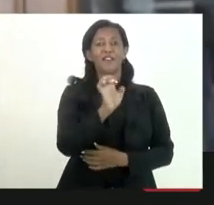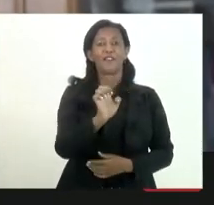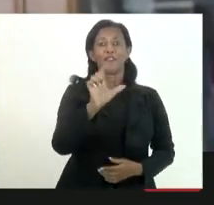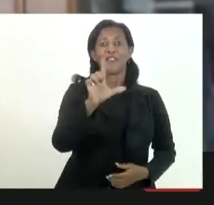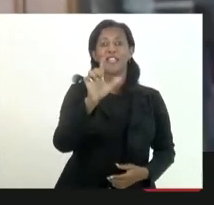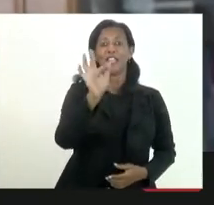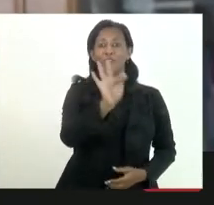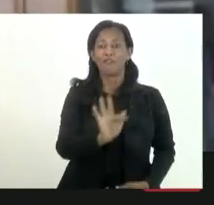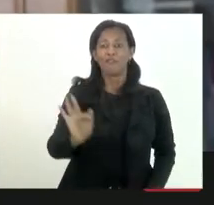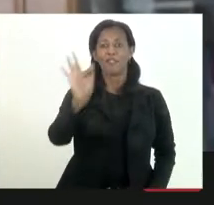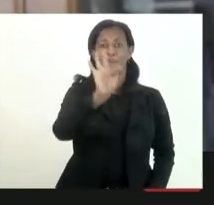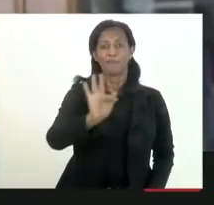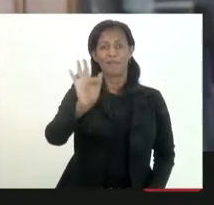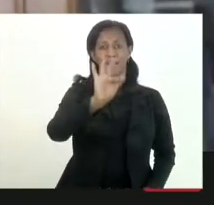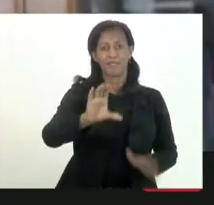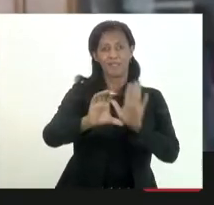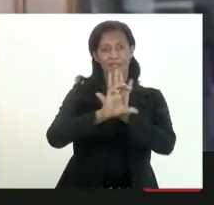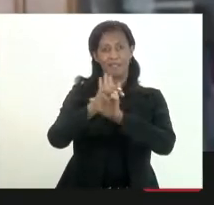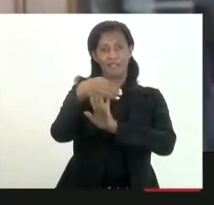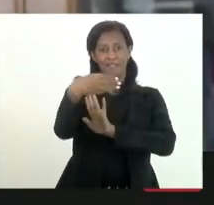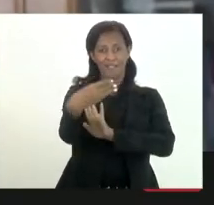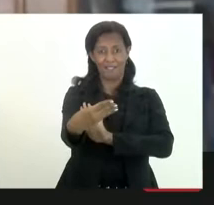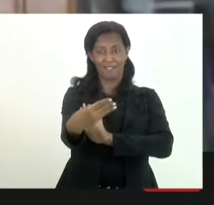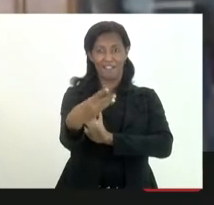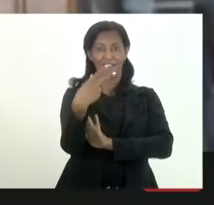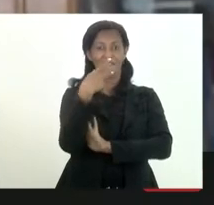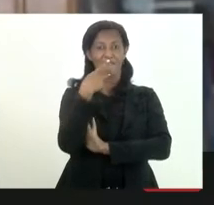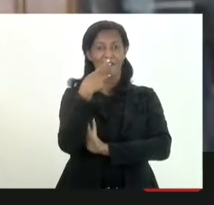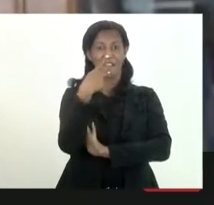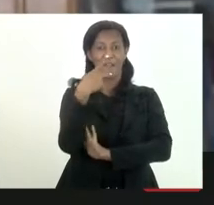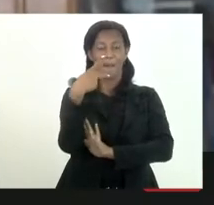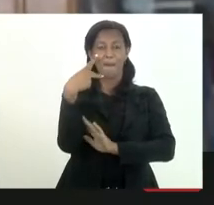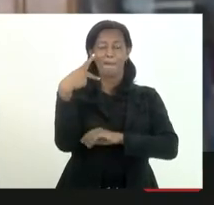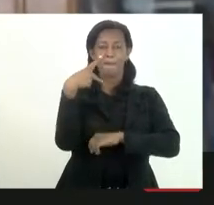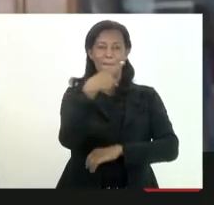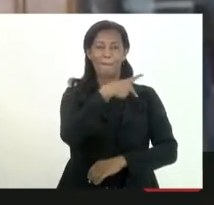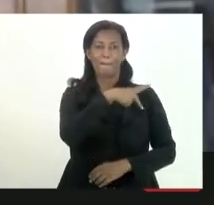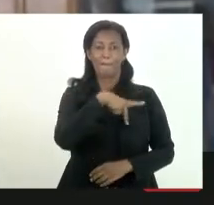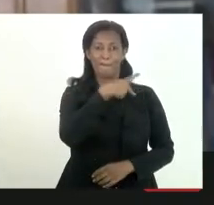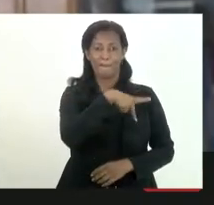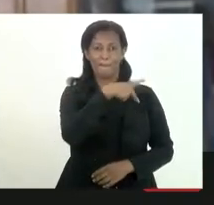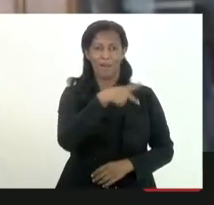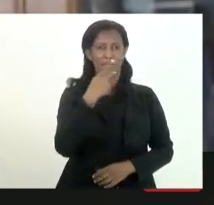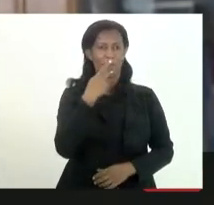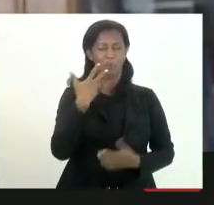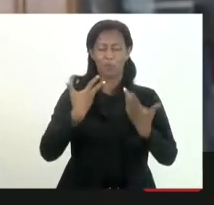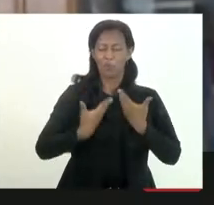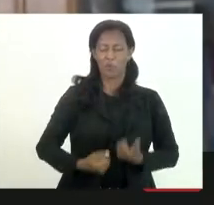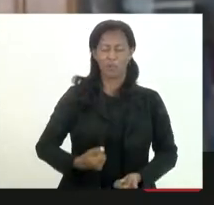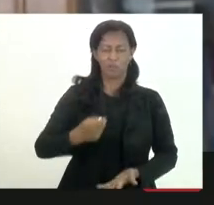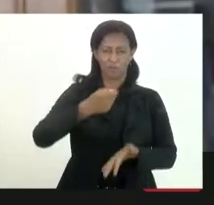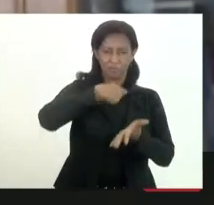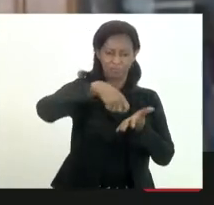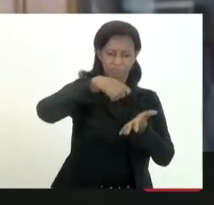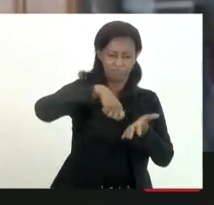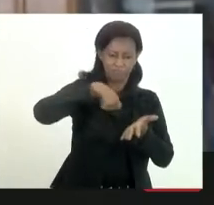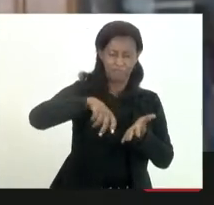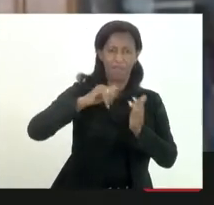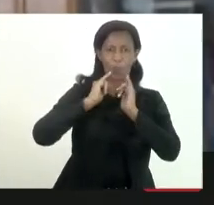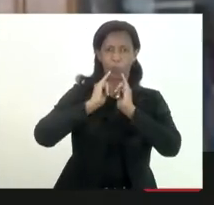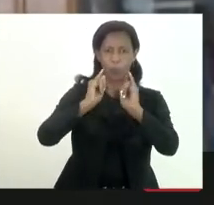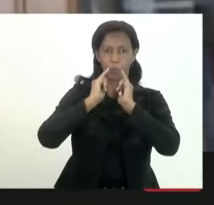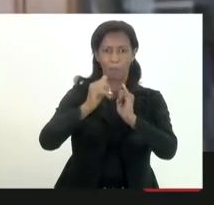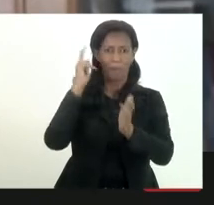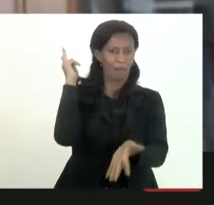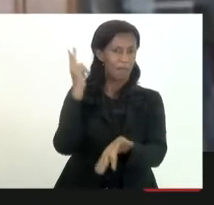3, versículo 1, que Paulo escrevendo diz: não me canso de vos escrever as mesmas coisas, mas é para o